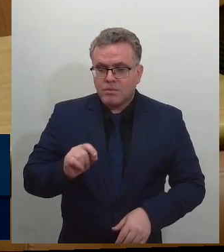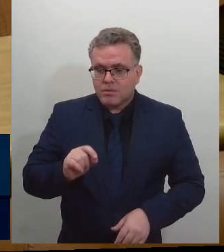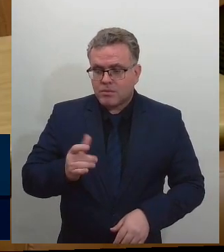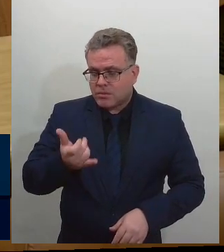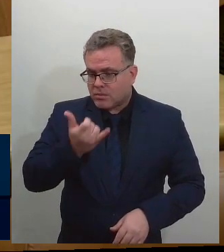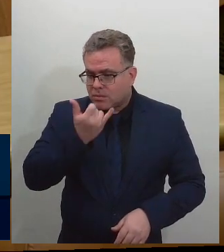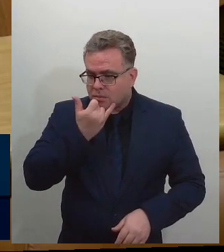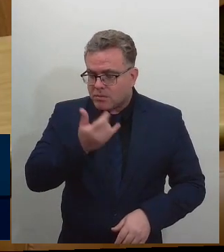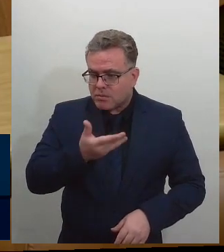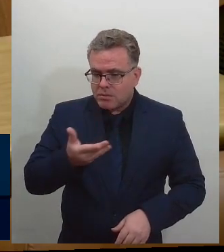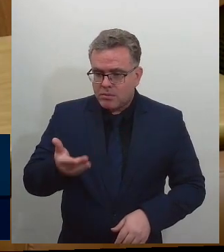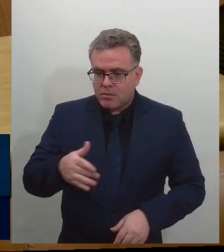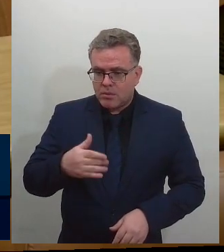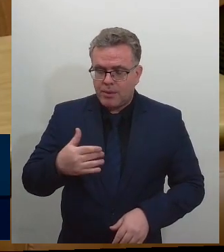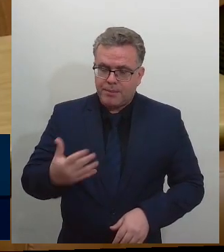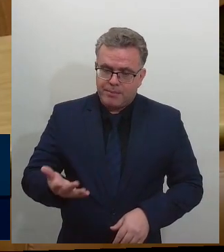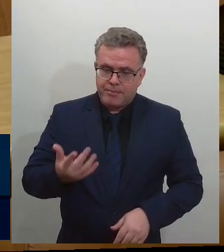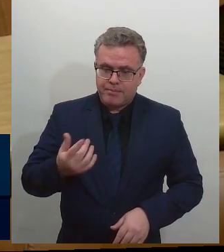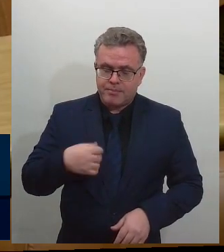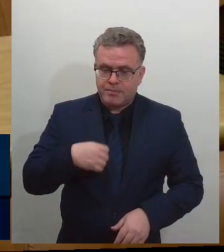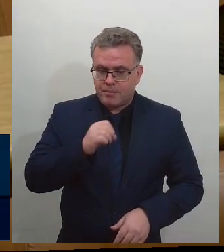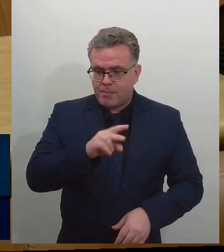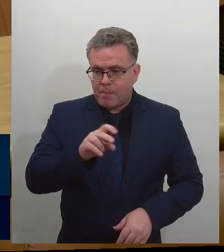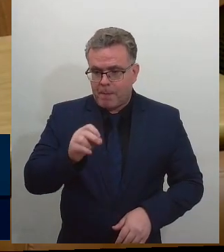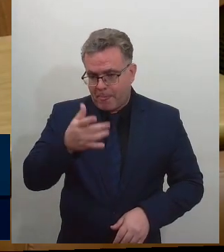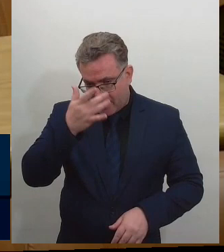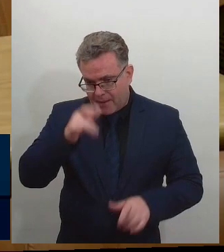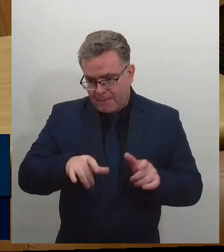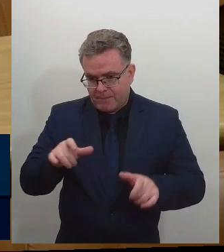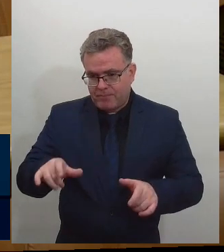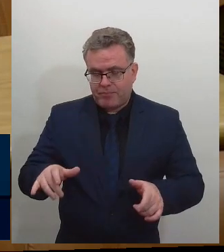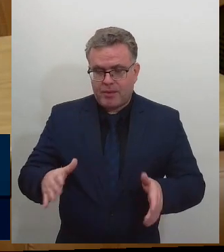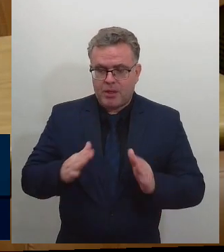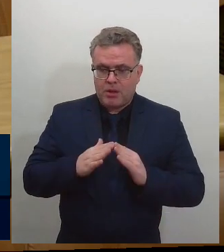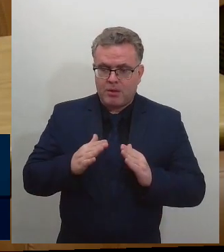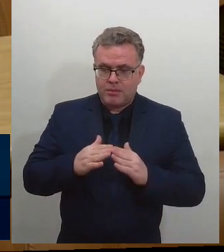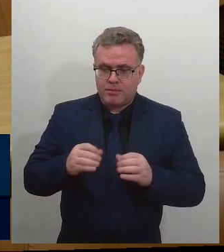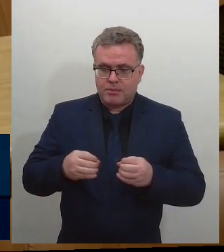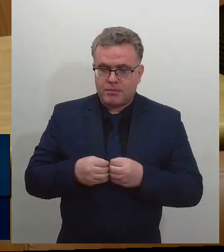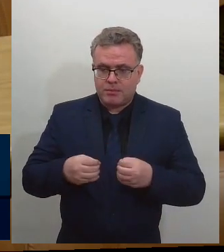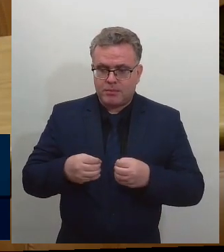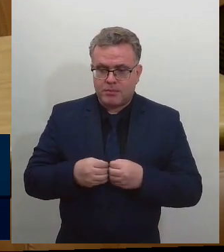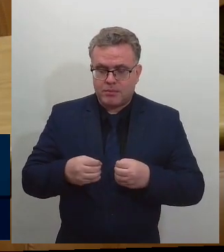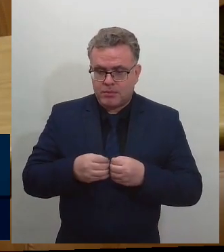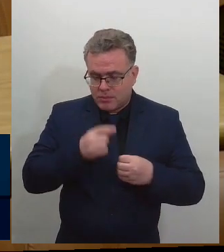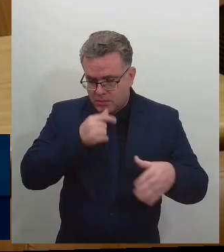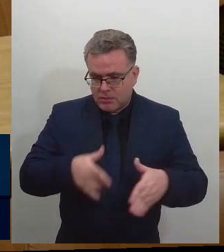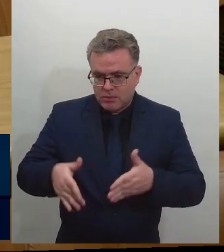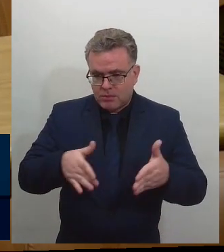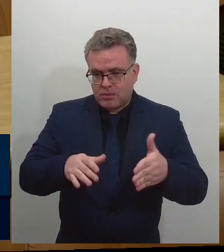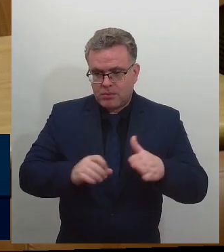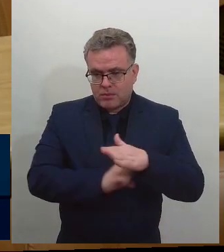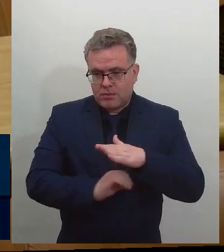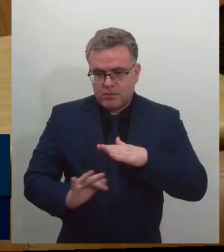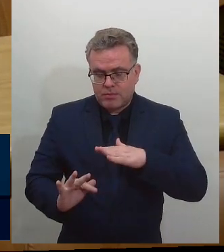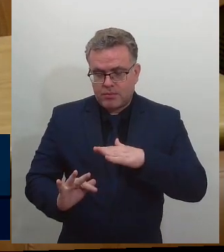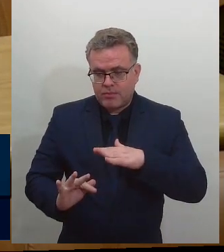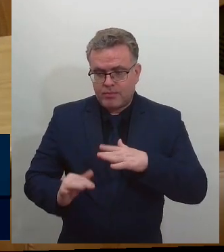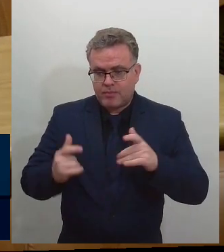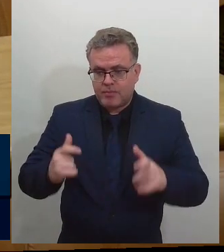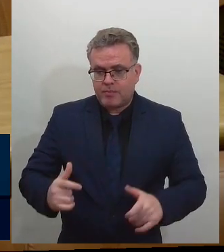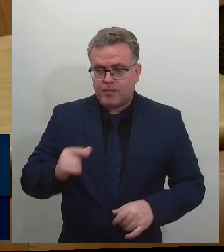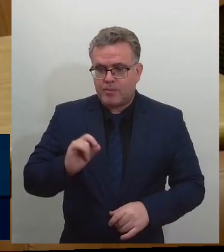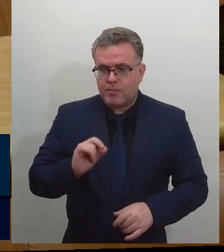que moram tão perto do Rio São Francisco, né, uma água que eu costumo dizer